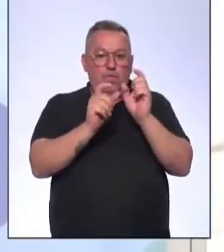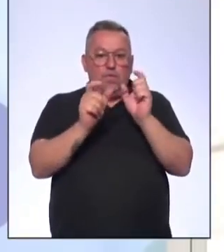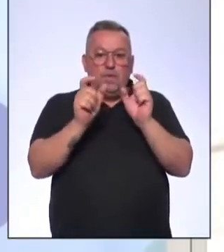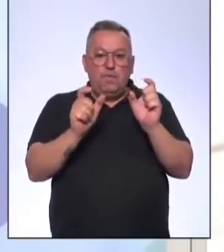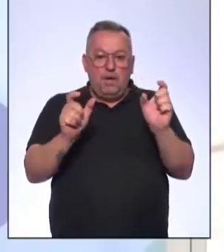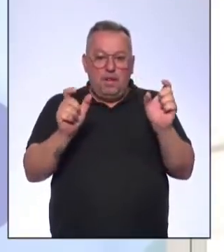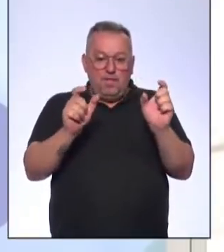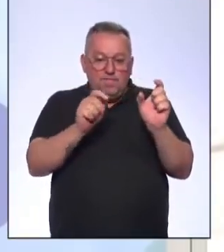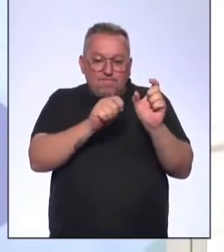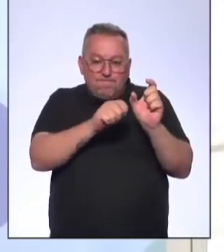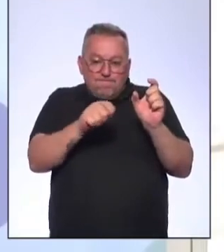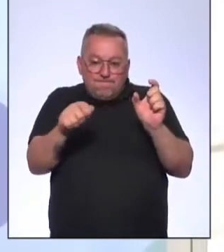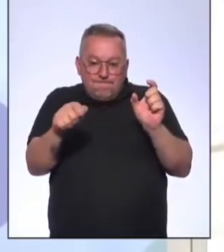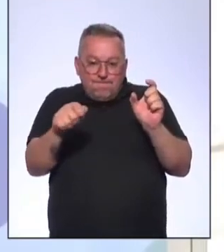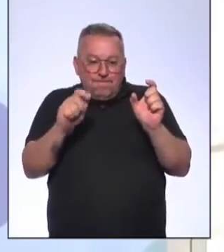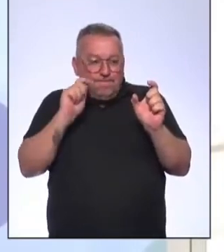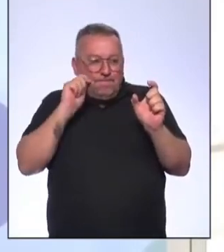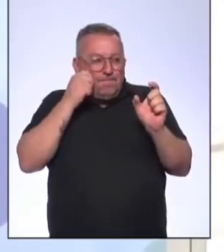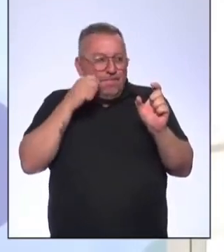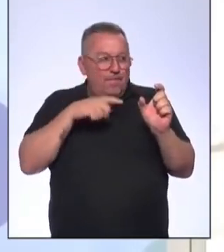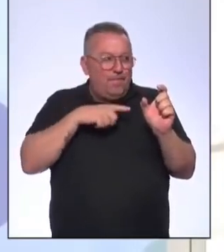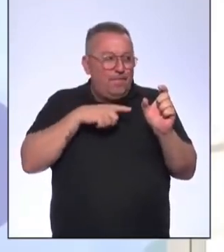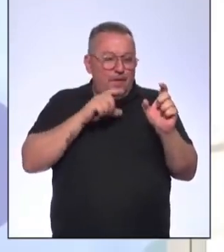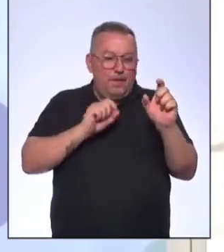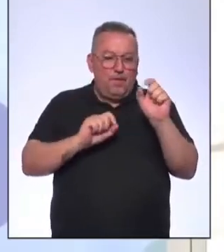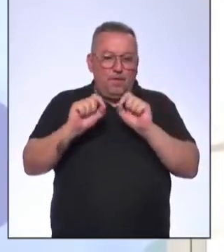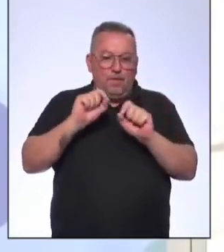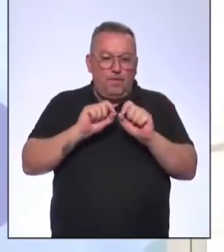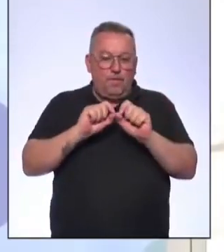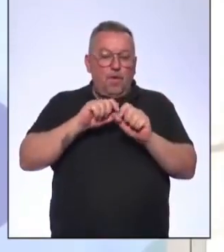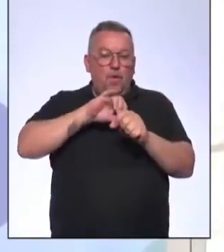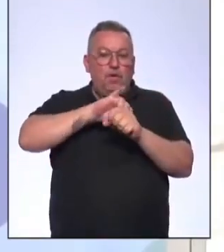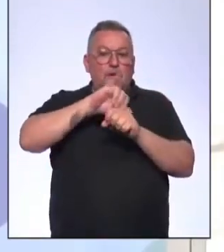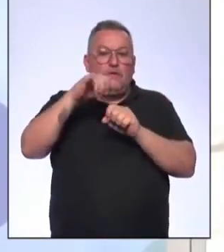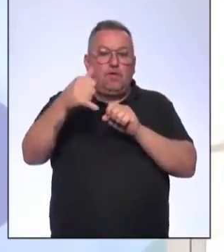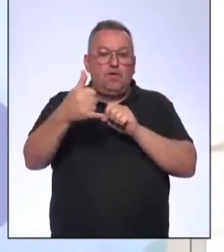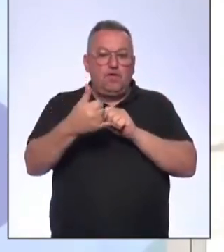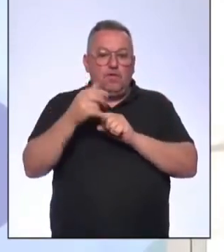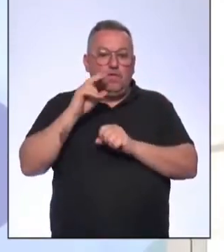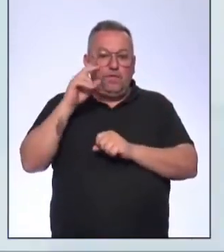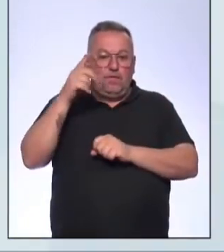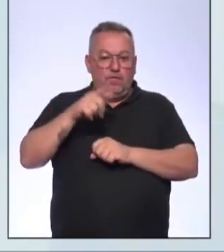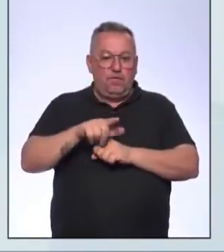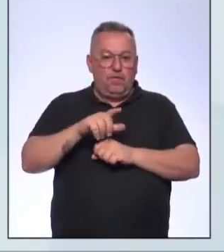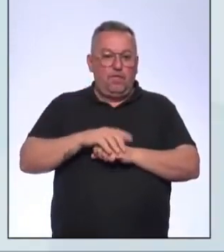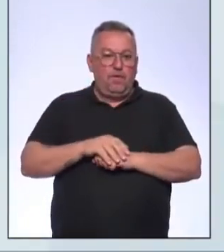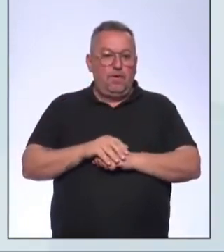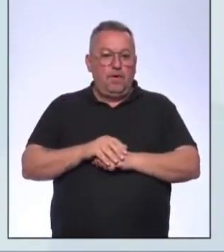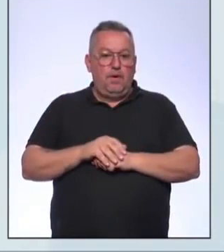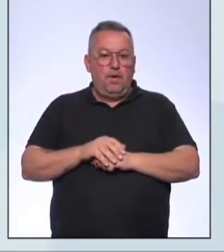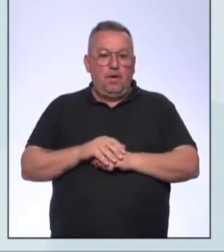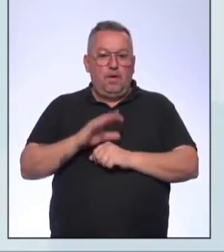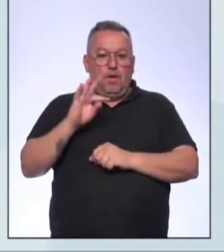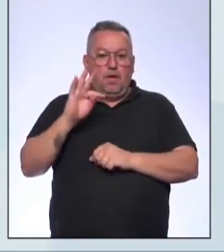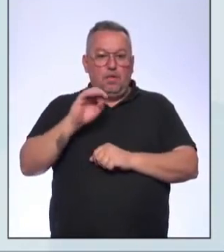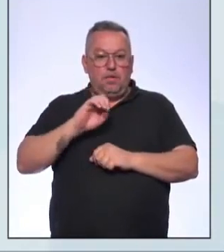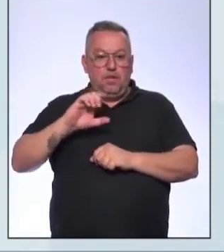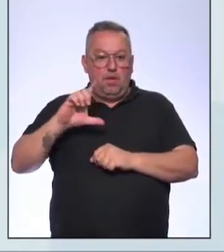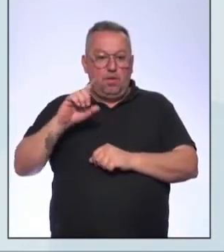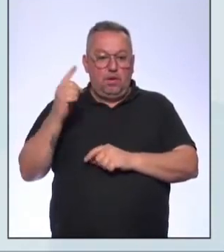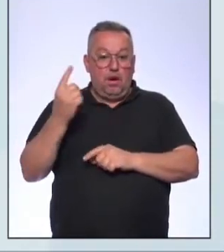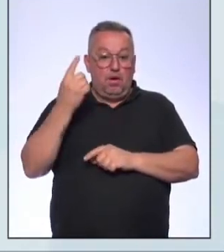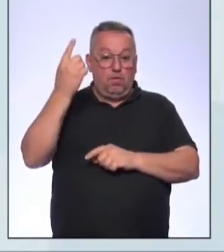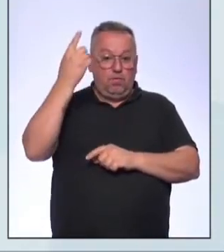negrito aí para vocês, que tem os adjetivos. Vamos ver de novo aí. Ó. A gente tem tall, que é